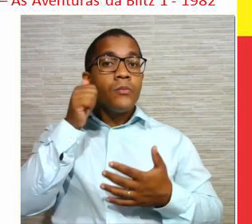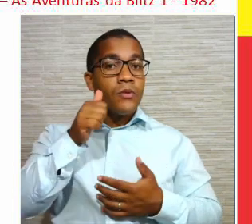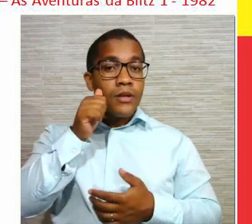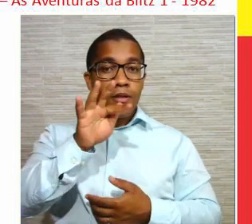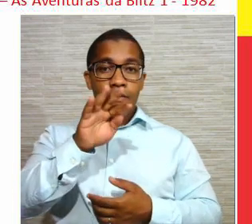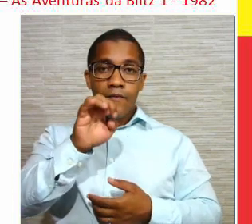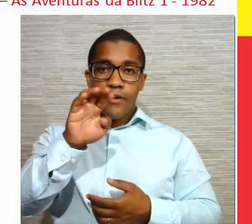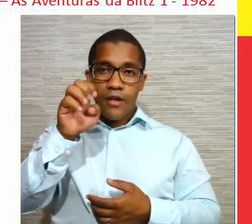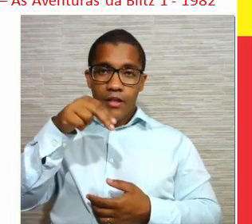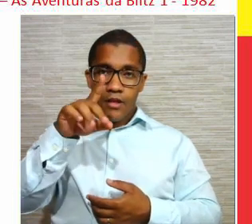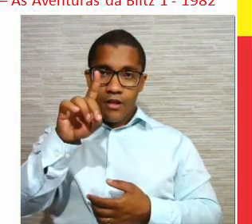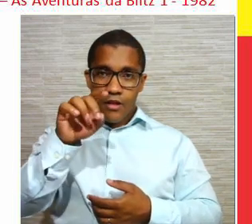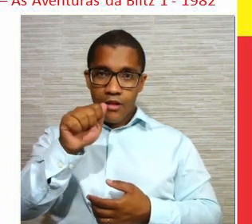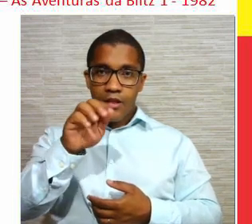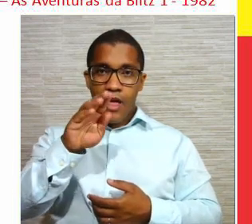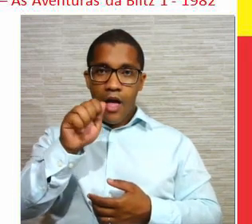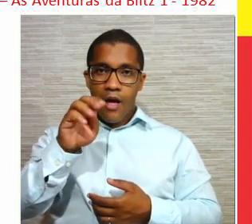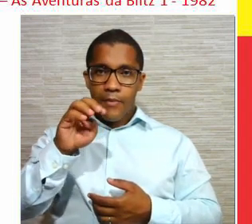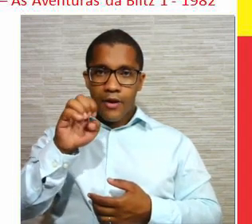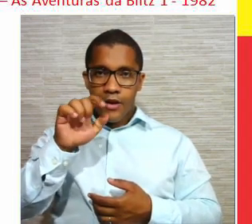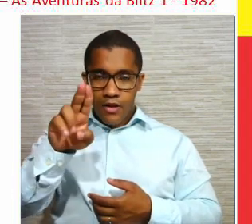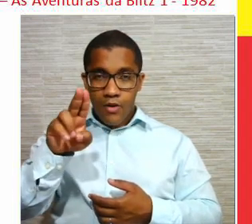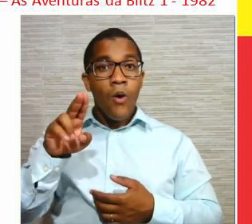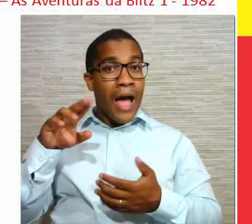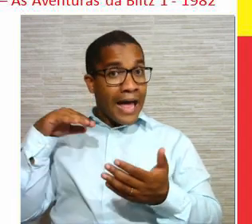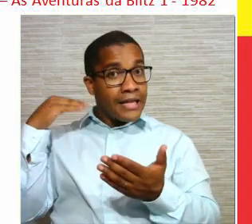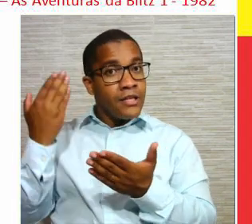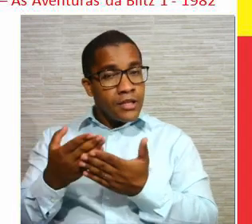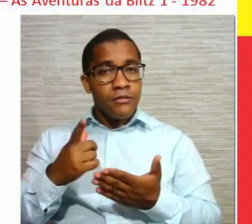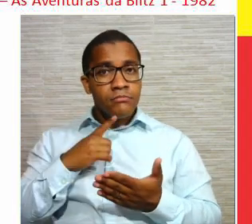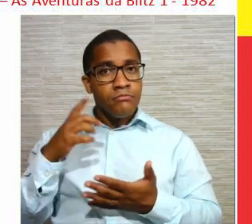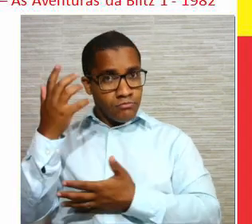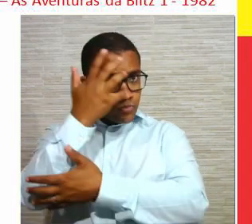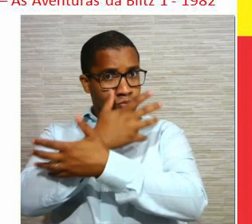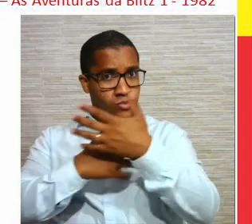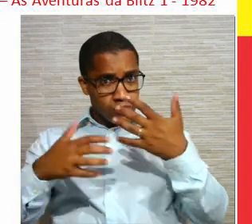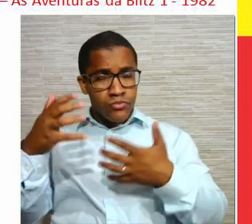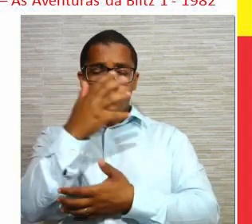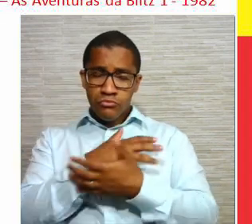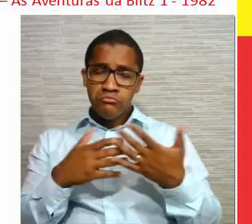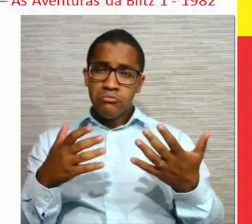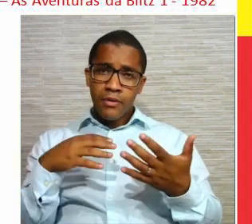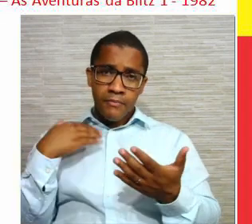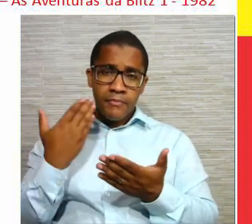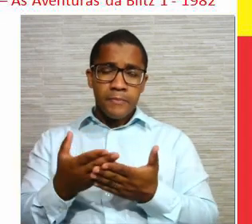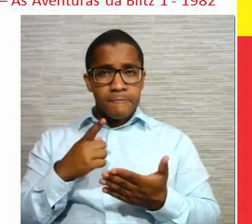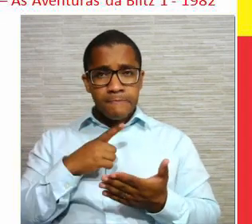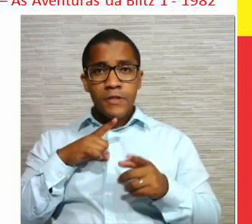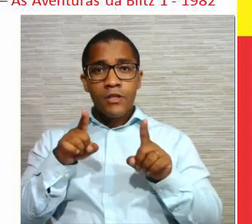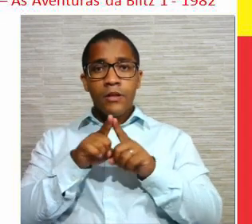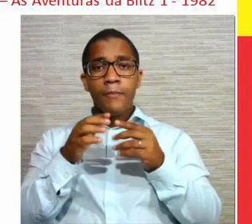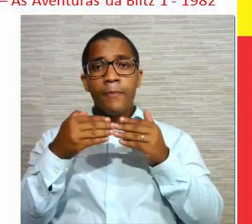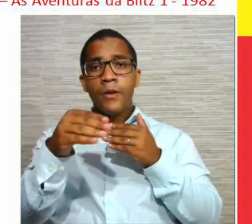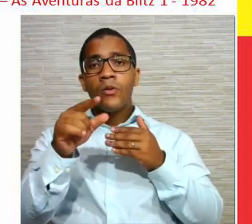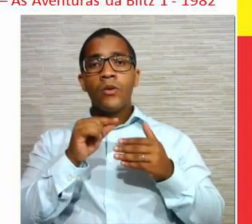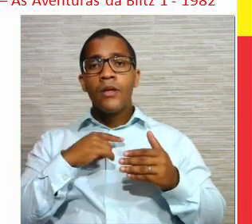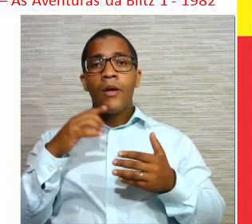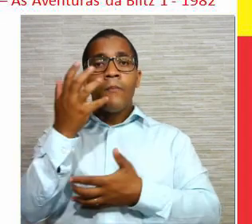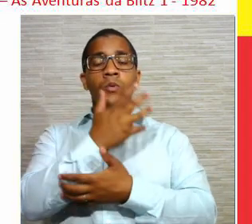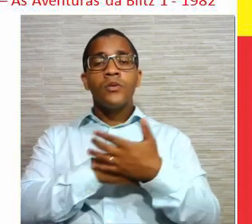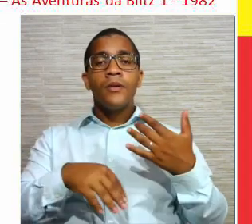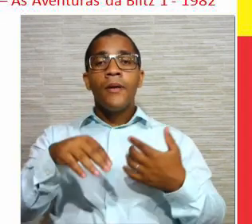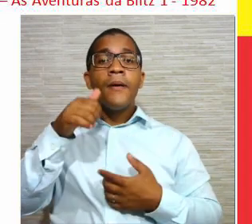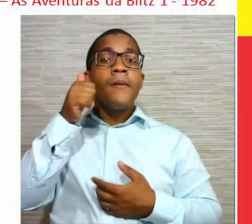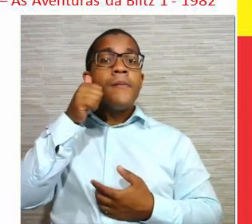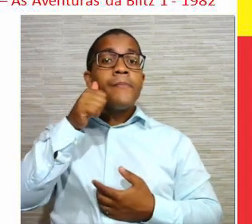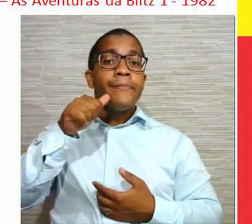fez carreira solo e ainda hoje, né, ela canta, faz sucesso. Né. E também, nesse período, também foi lançado Menina